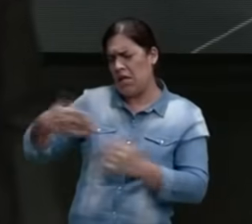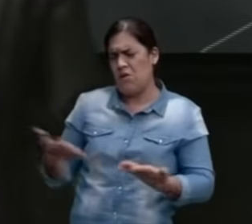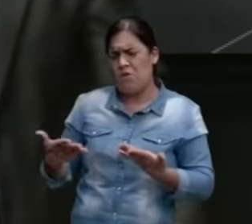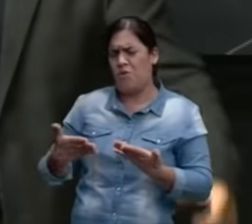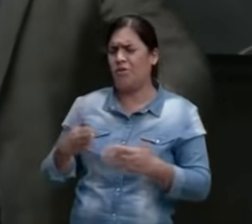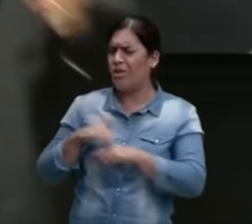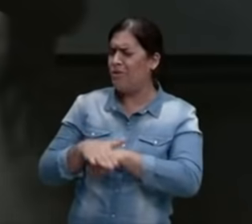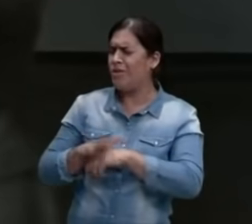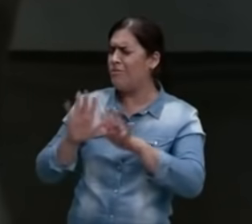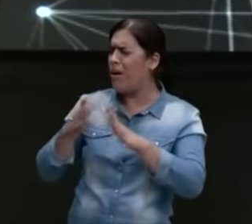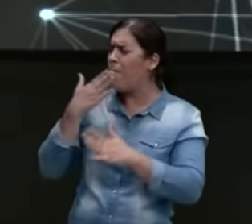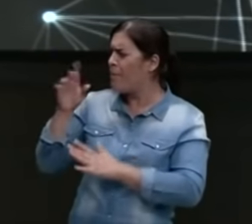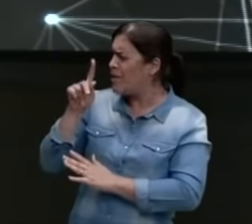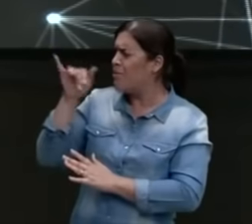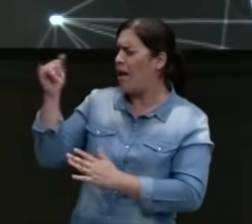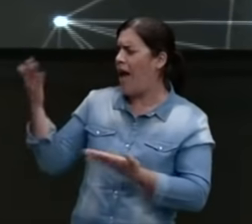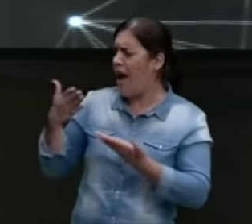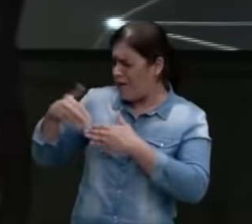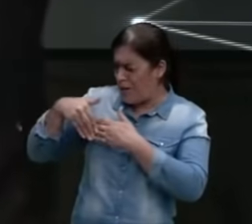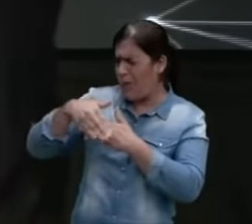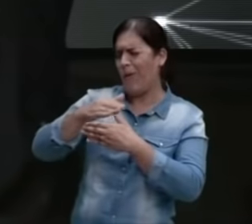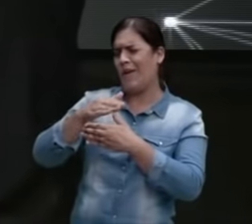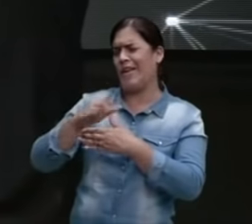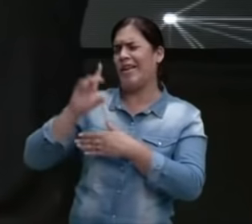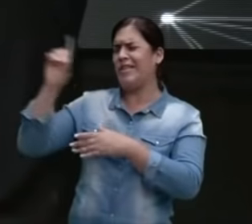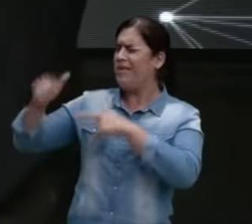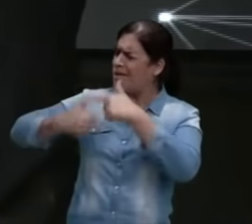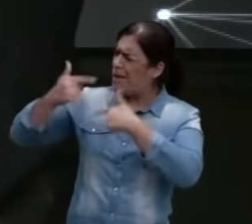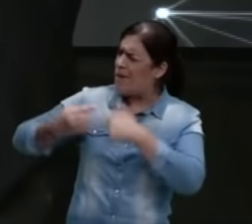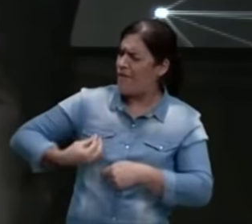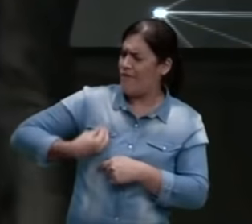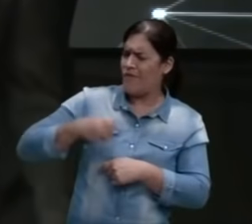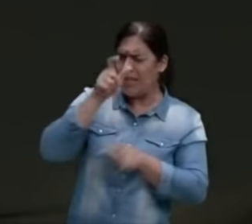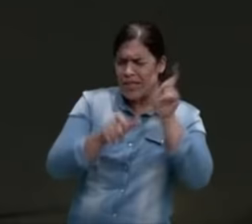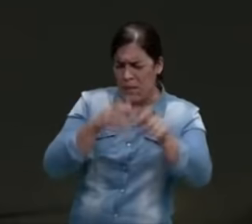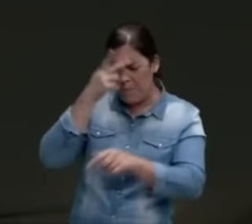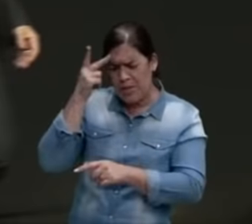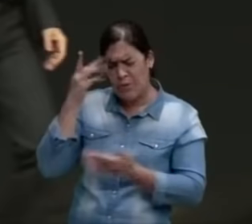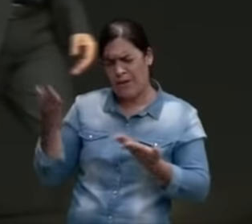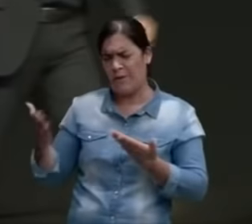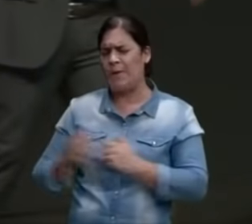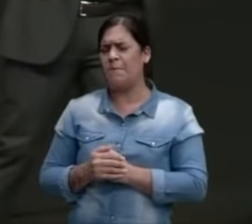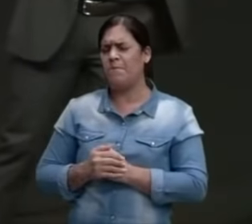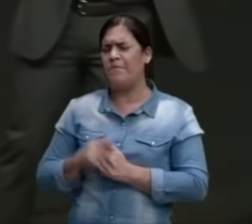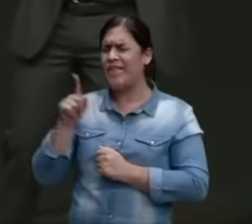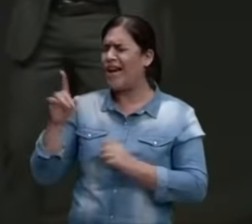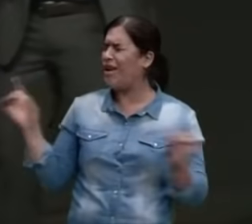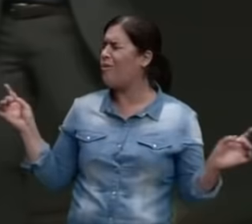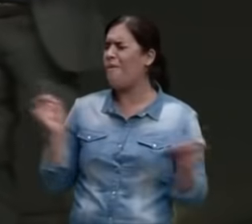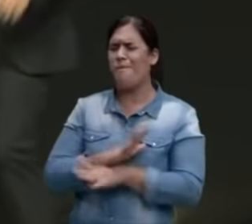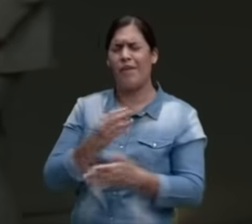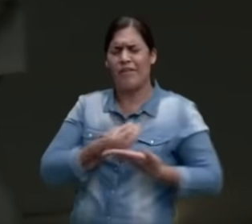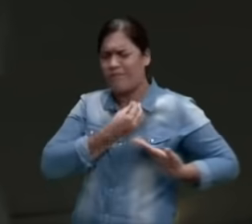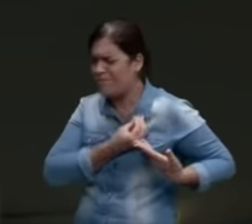eu Te peço, meu Pai, que a partir de agora, o Senhor possa fazer uma obra, Pai, na vida dessa pessoa. Que ela possa se entregar